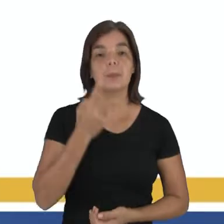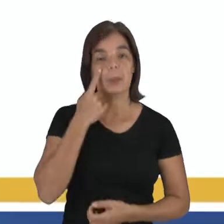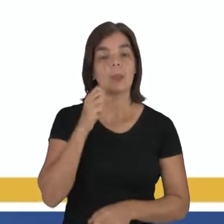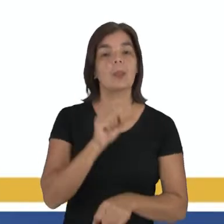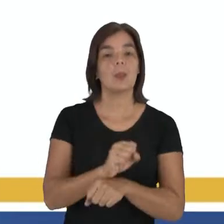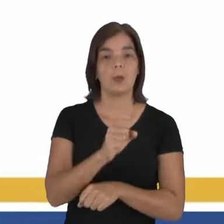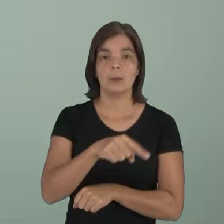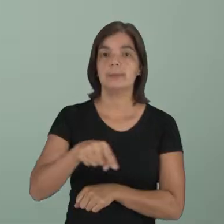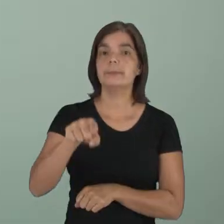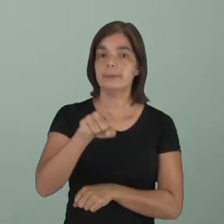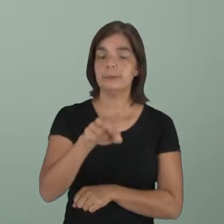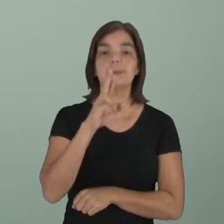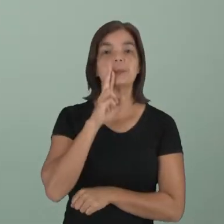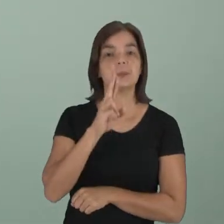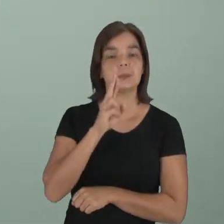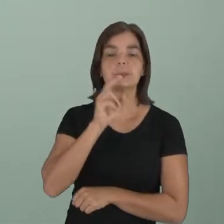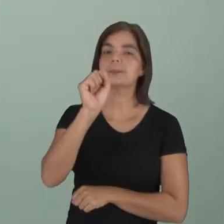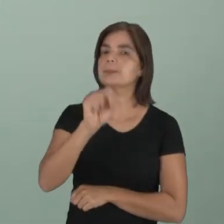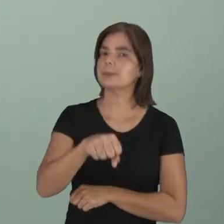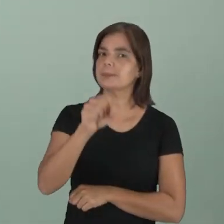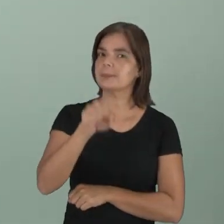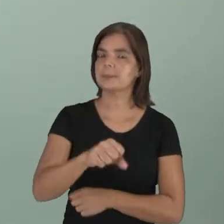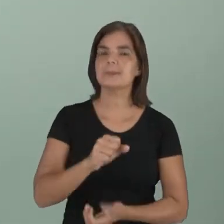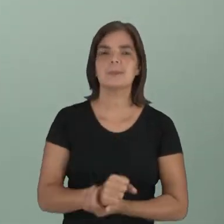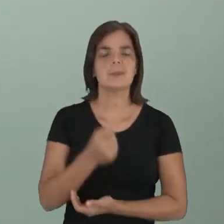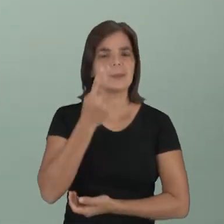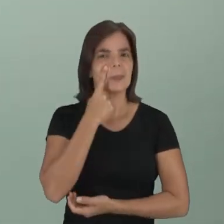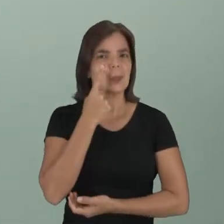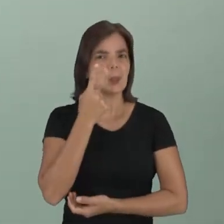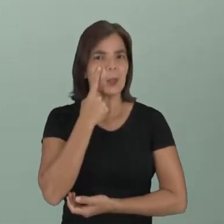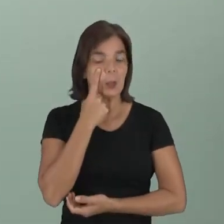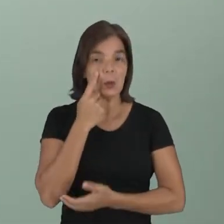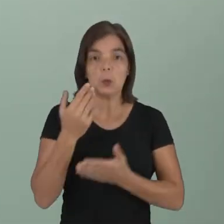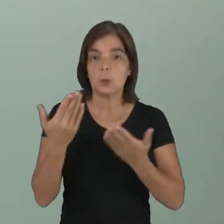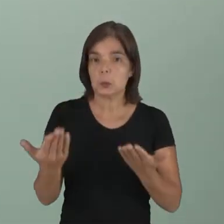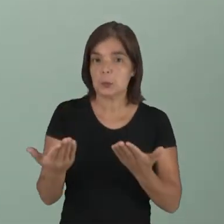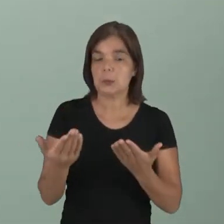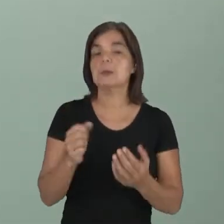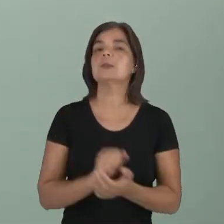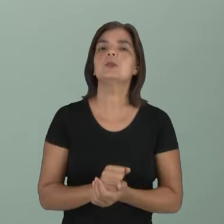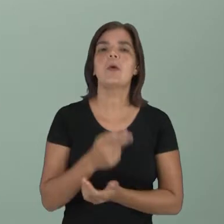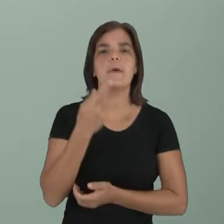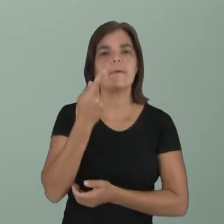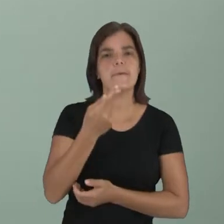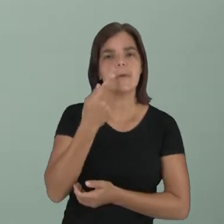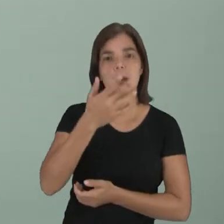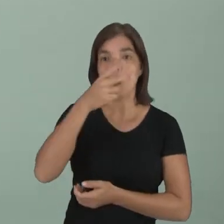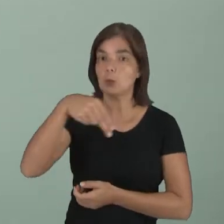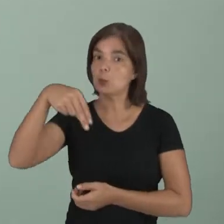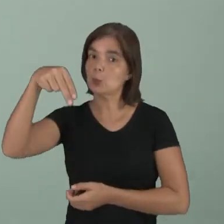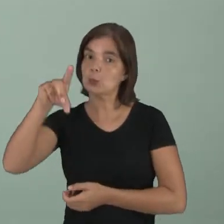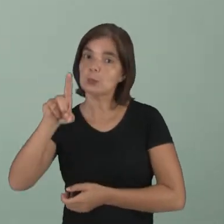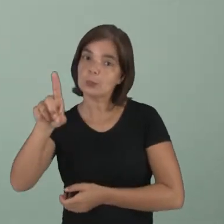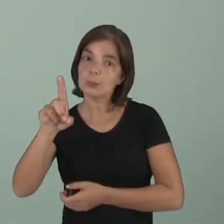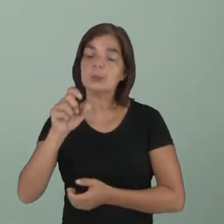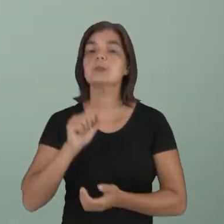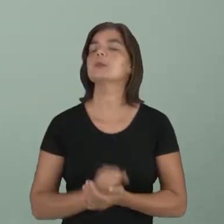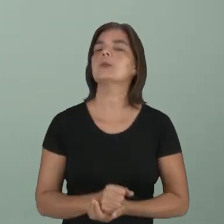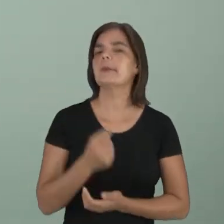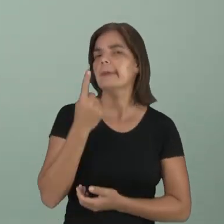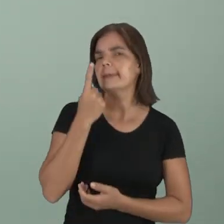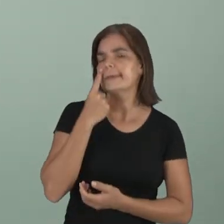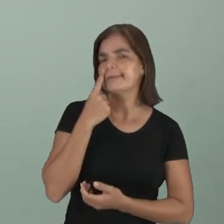Espero também que vocês tenham respondido que sim. Você observa quando se trata de uma fala de um nordestino, você